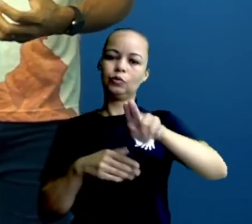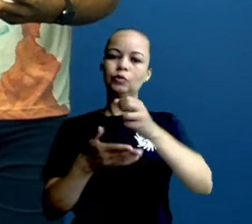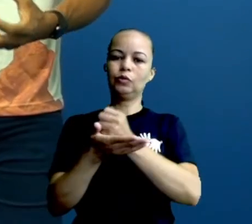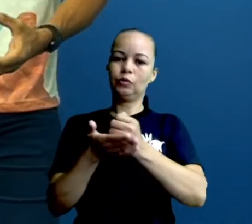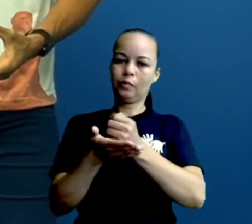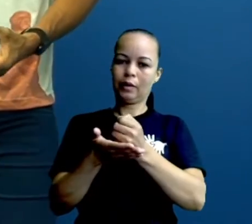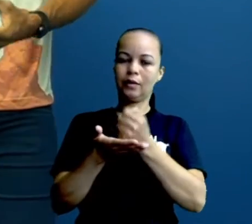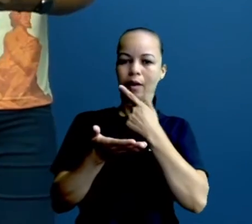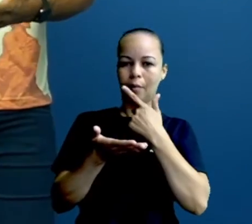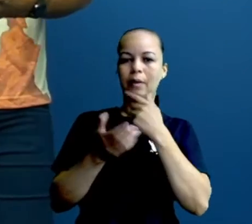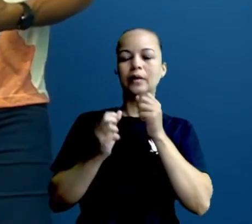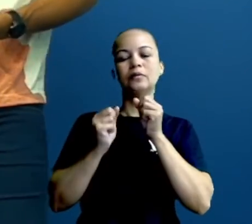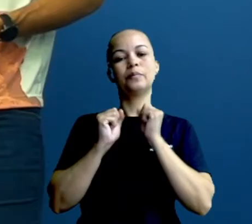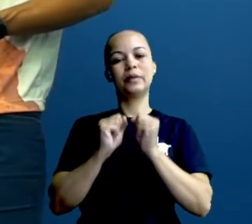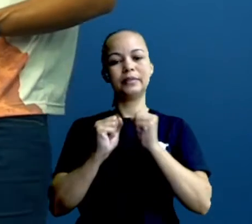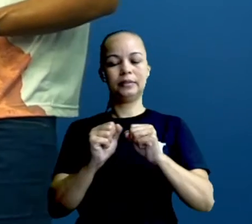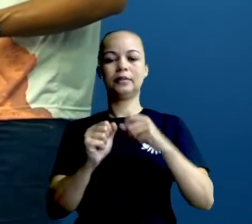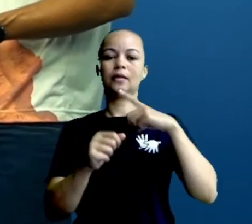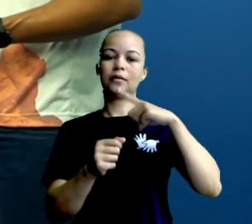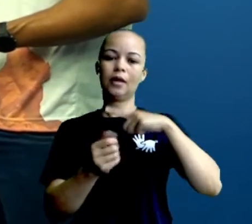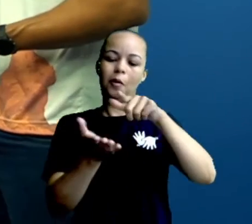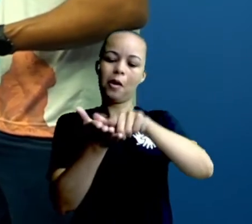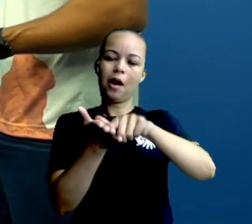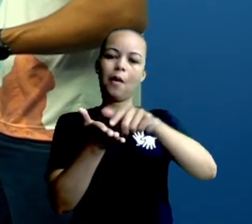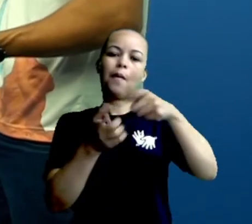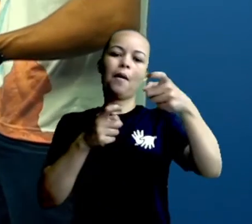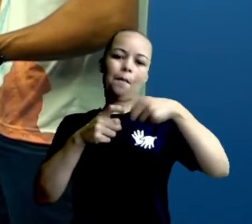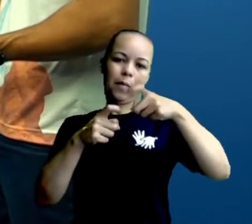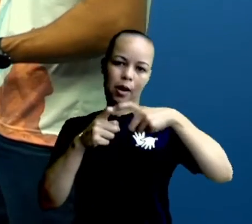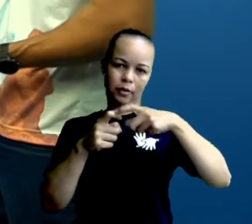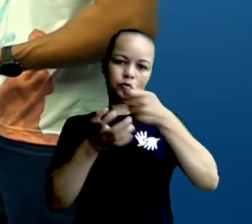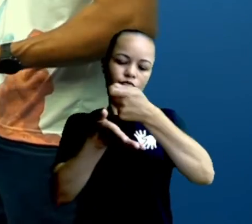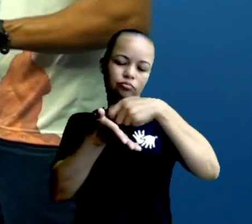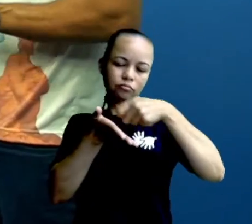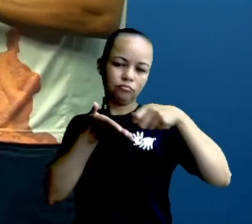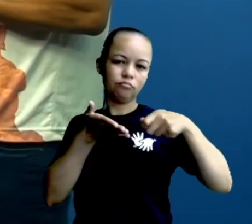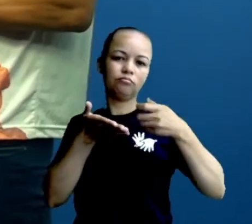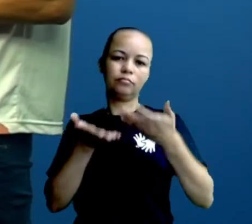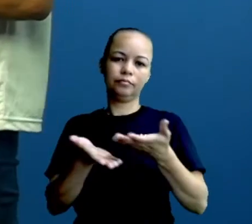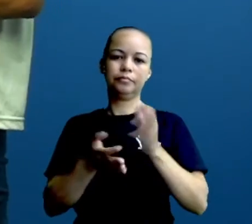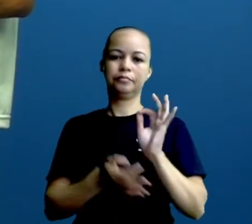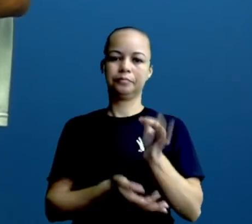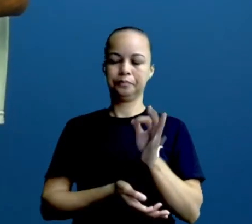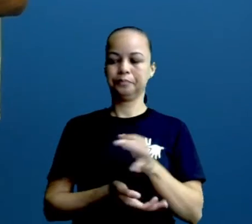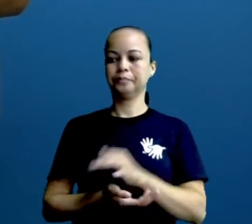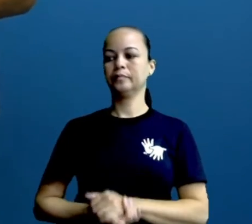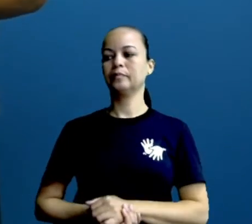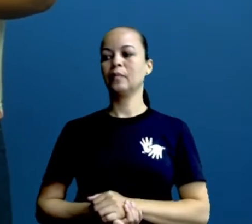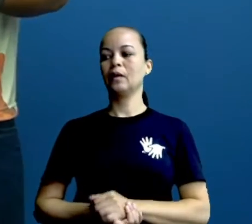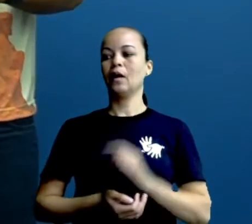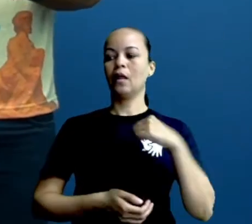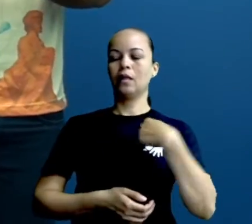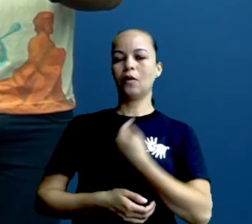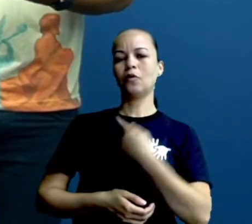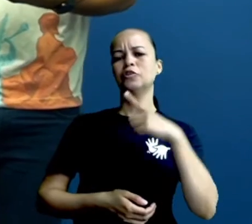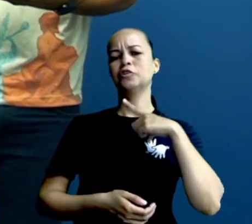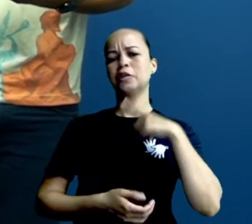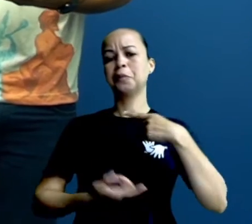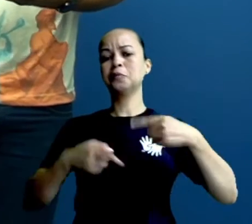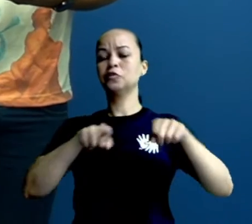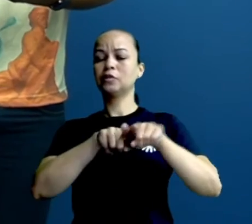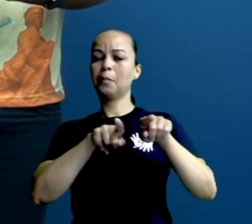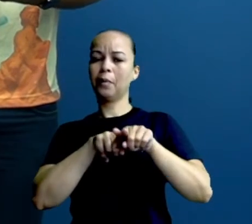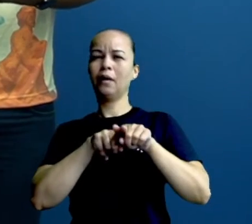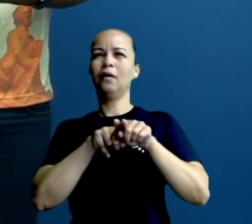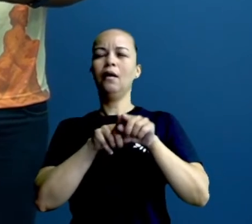sempre ser seguido pelas orientações médicas de um médico, tá certo? E nós temos